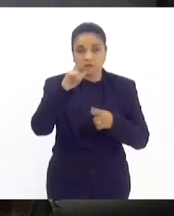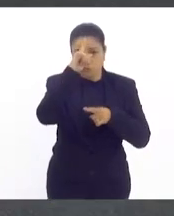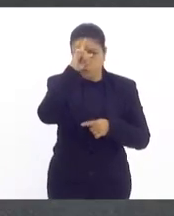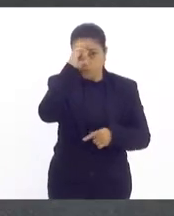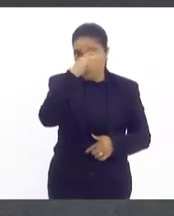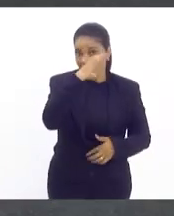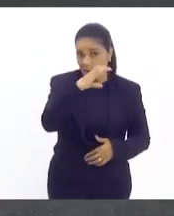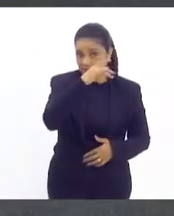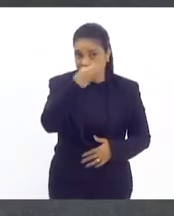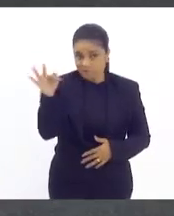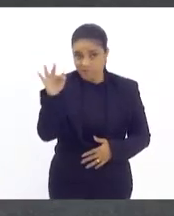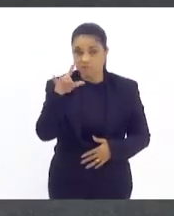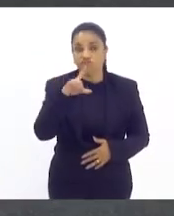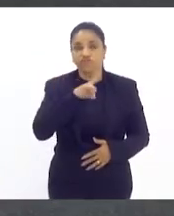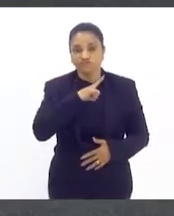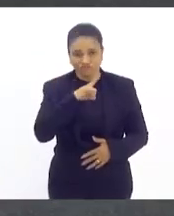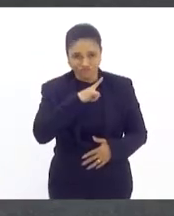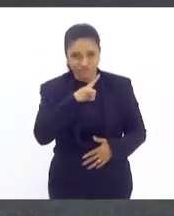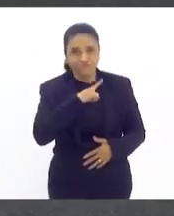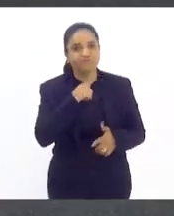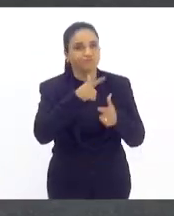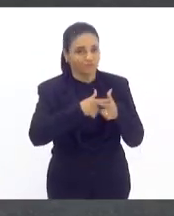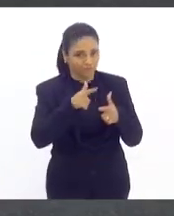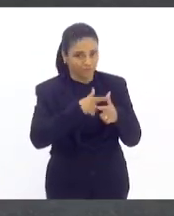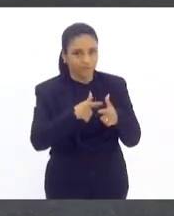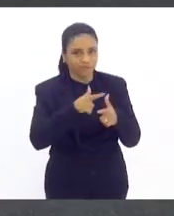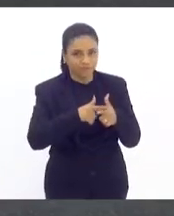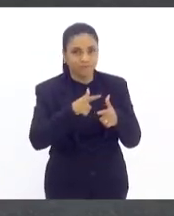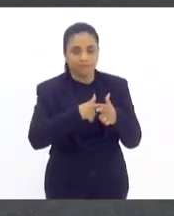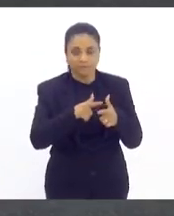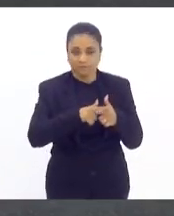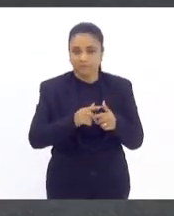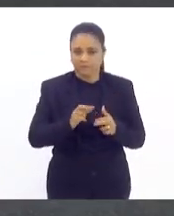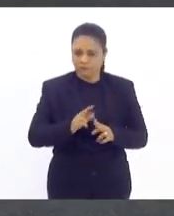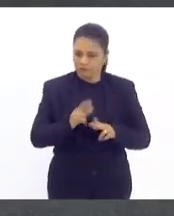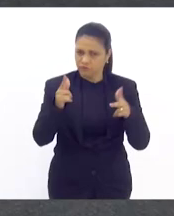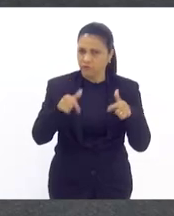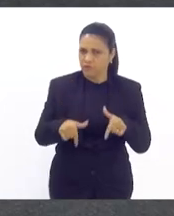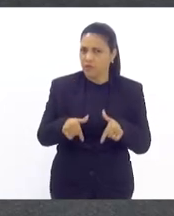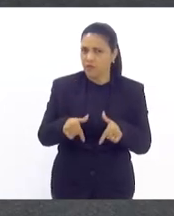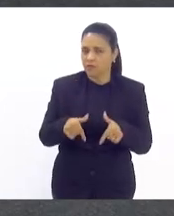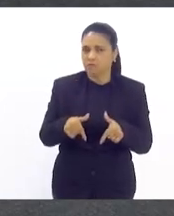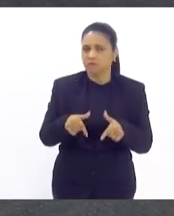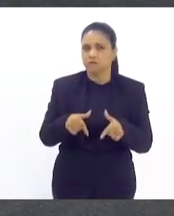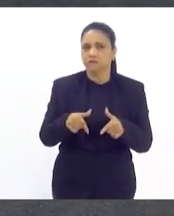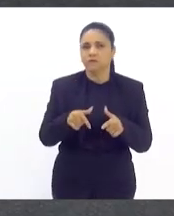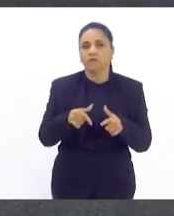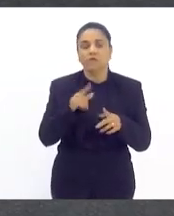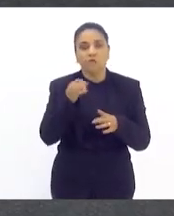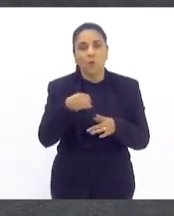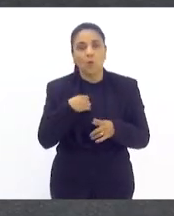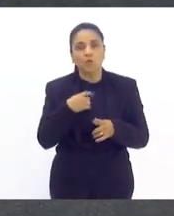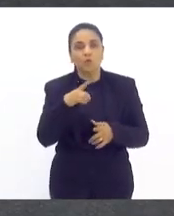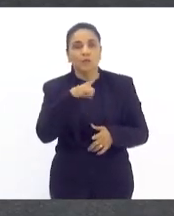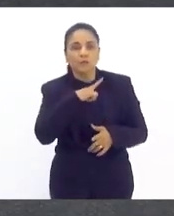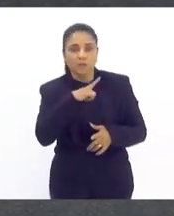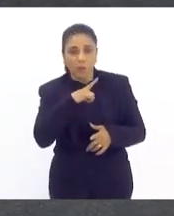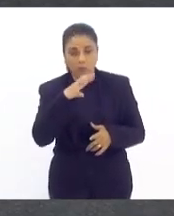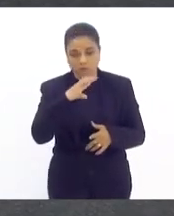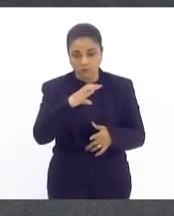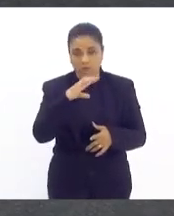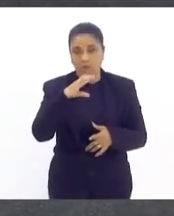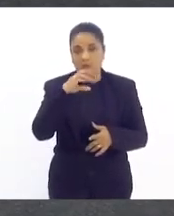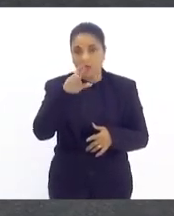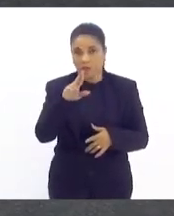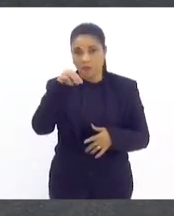uma uma situação um pouco excepcional para aquele momento também que foi a tentativa do CRM de